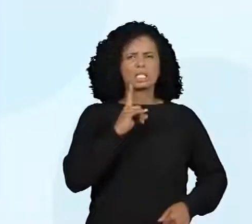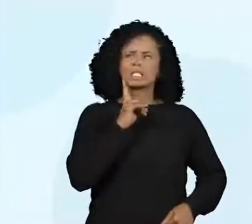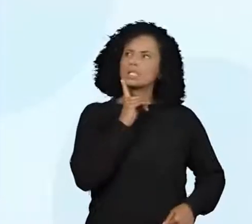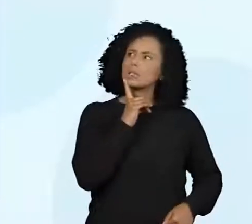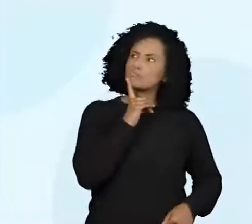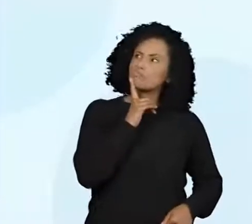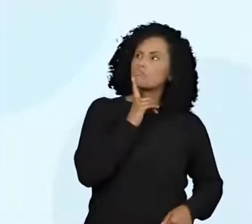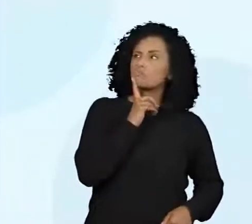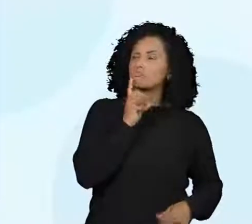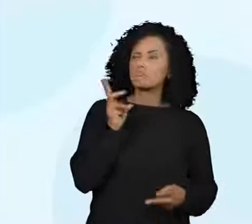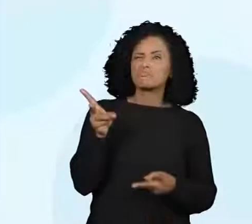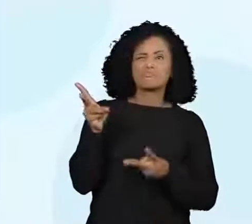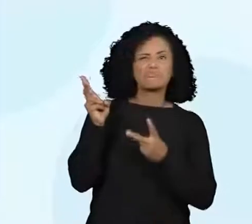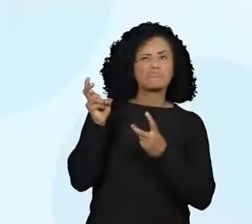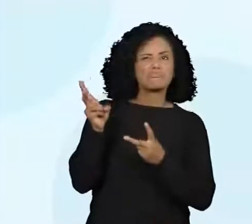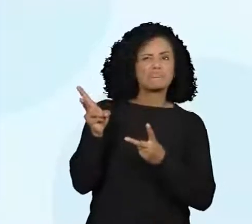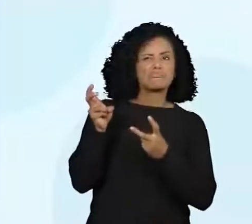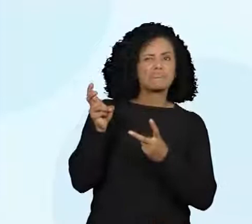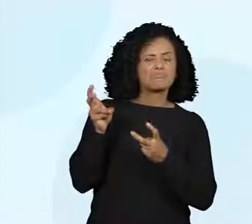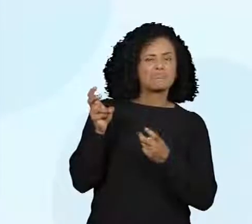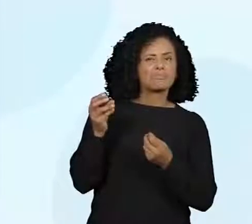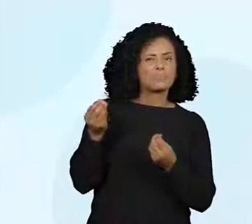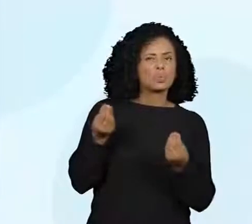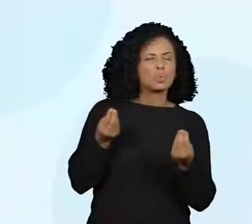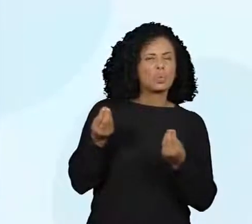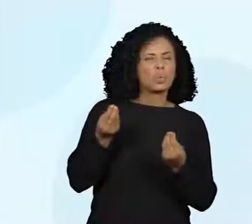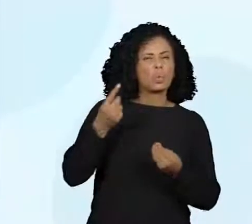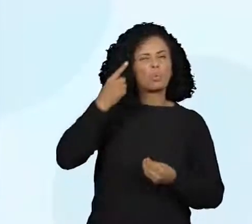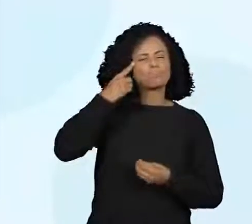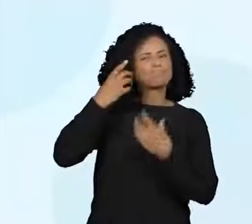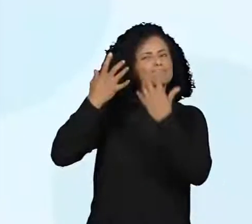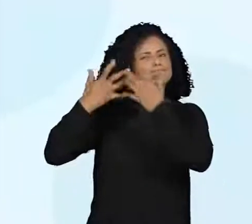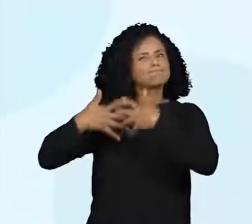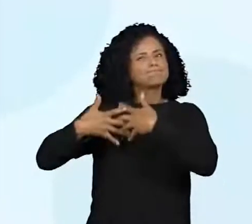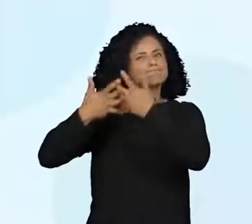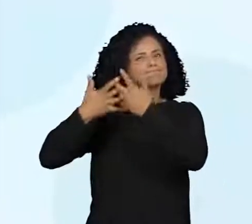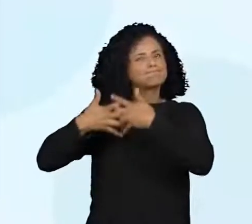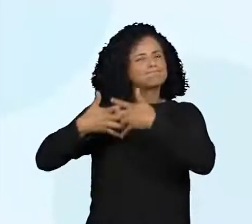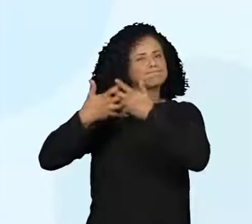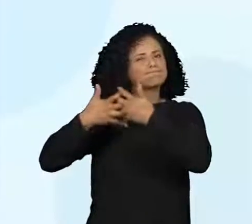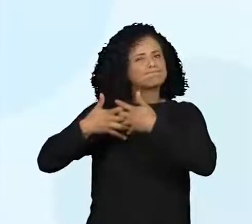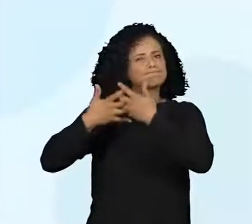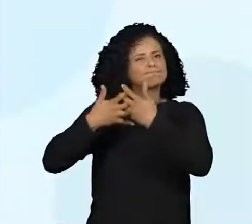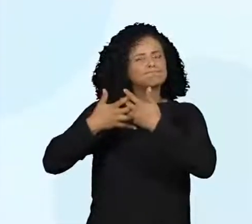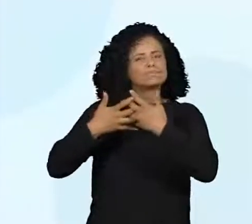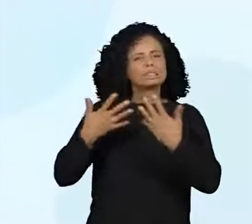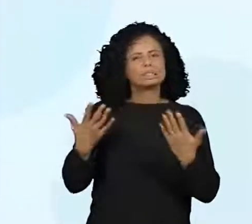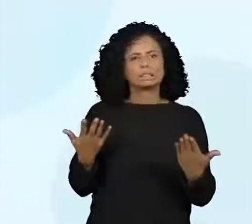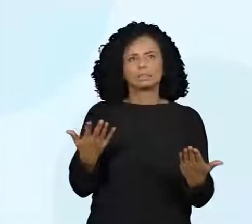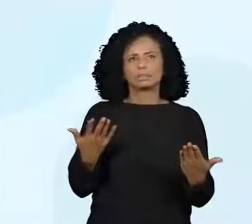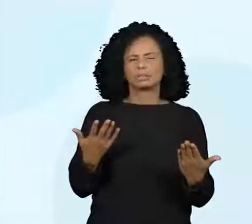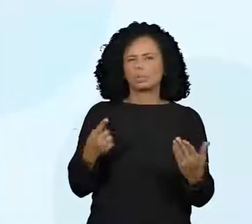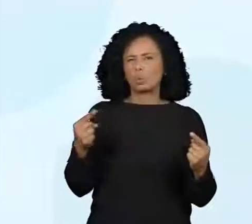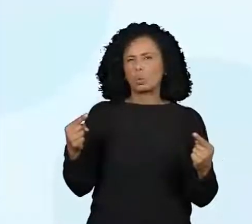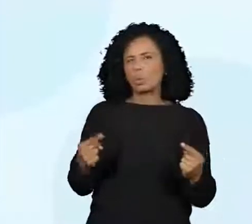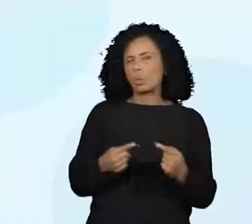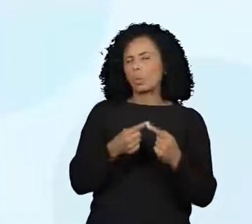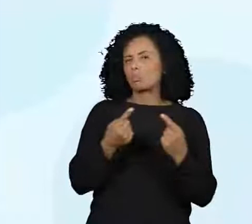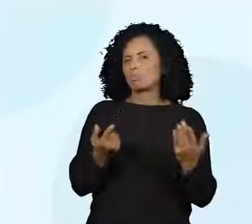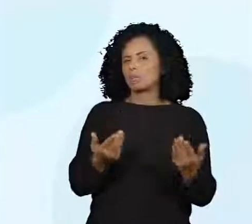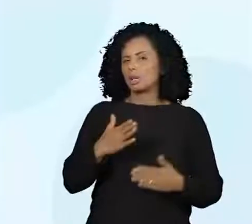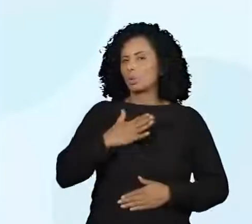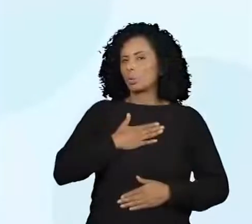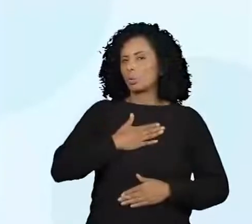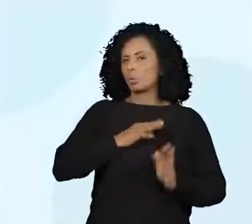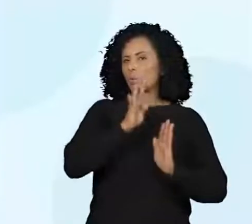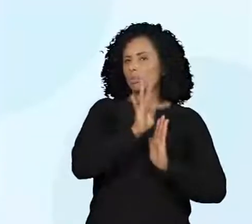essas imagens, eu posso começar a pensar a respeito do que é o tema do meu texto científico, só